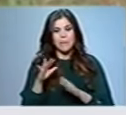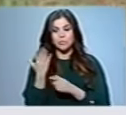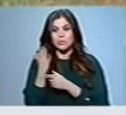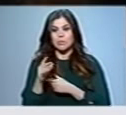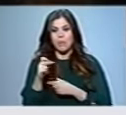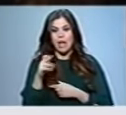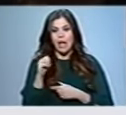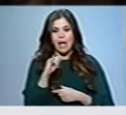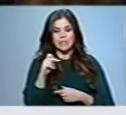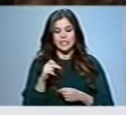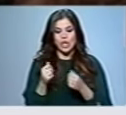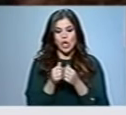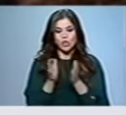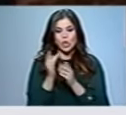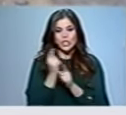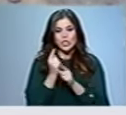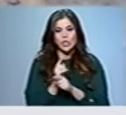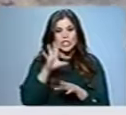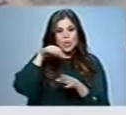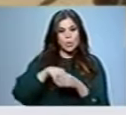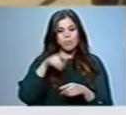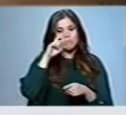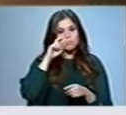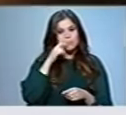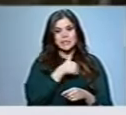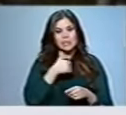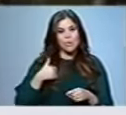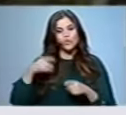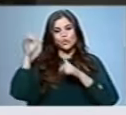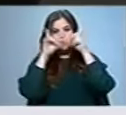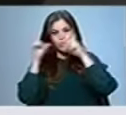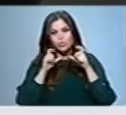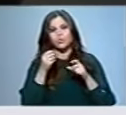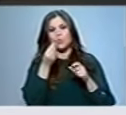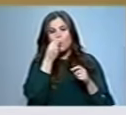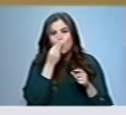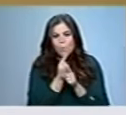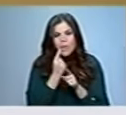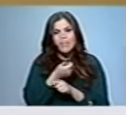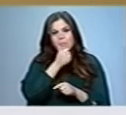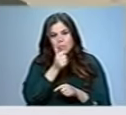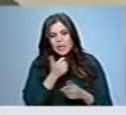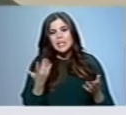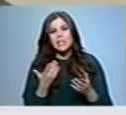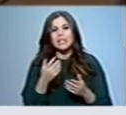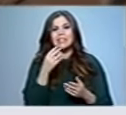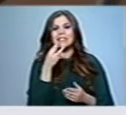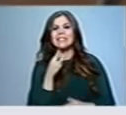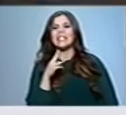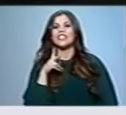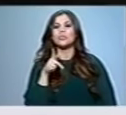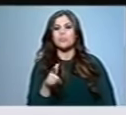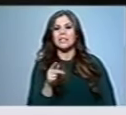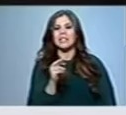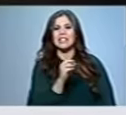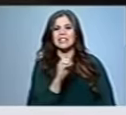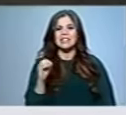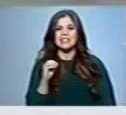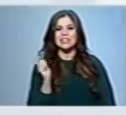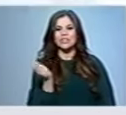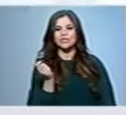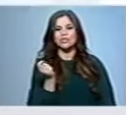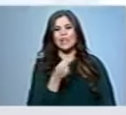com tudo incluído, com seguro de saúde, máquina fotográfica, vistos, comida, bebida, acabei por gastar 3.300 euros. O que não é muito para nós.